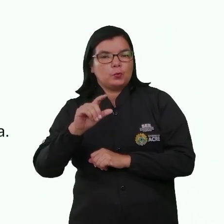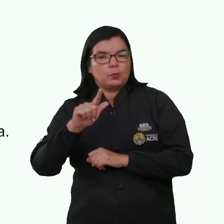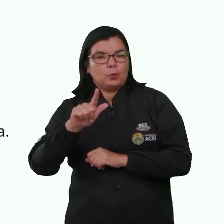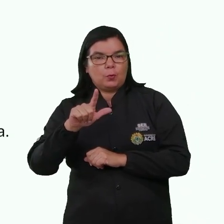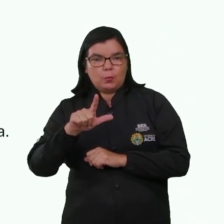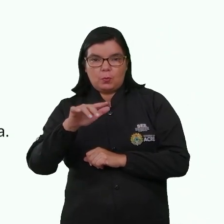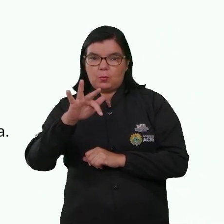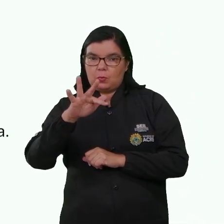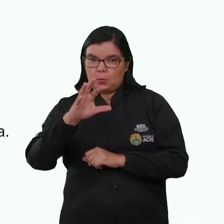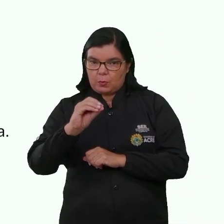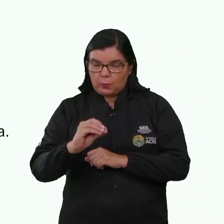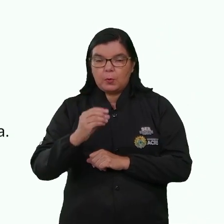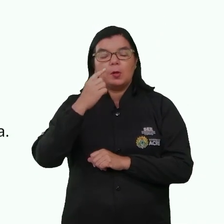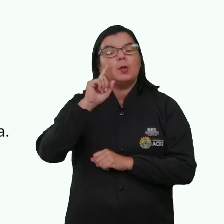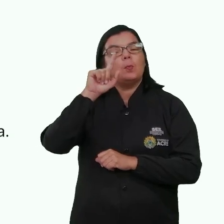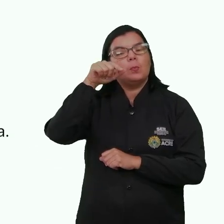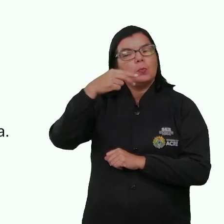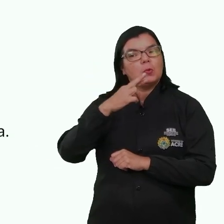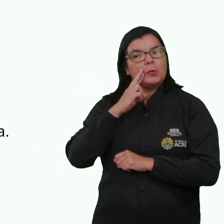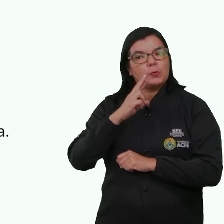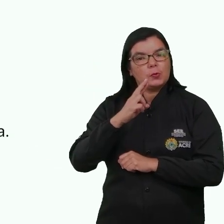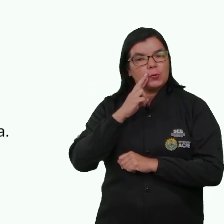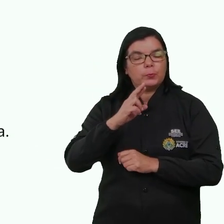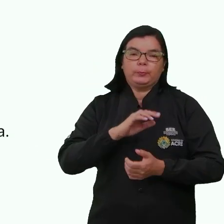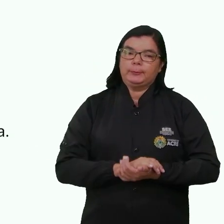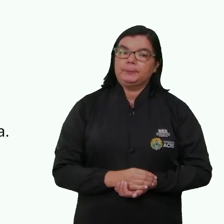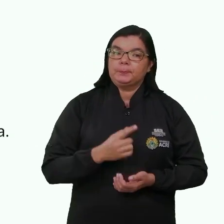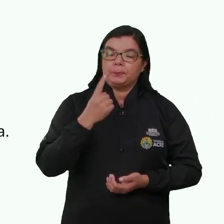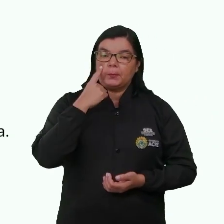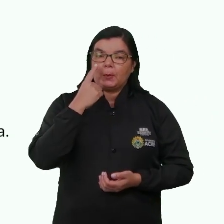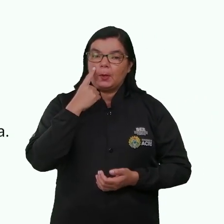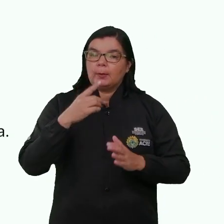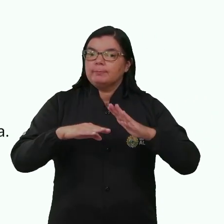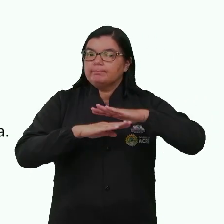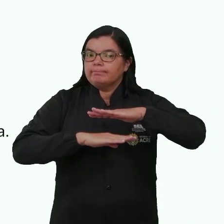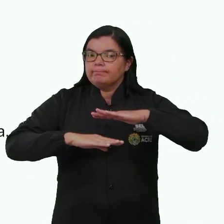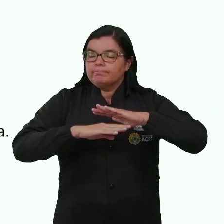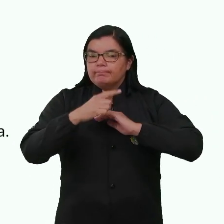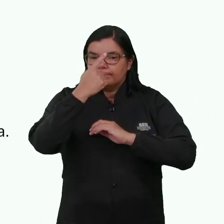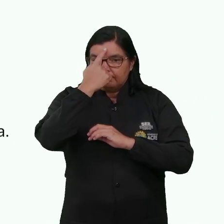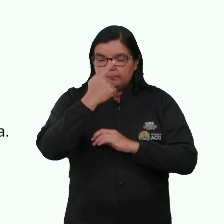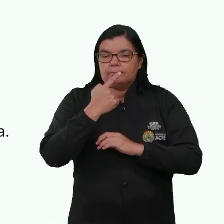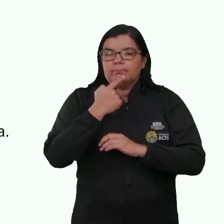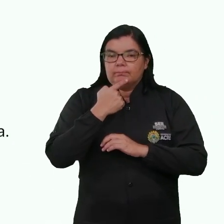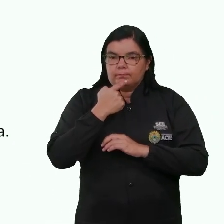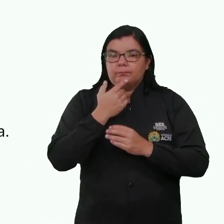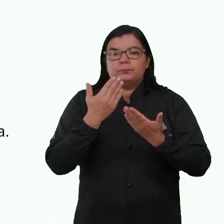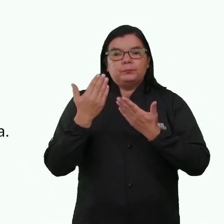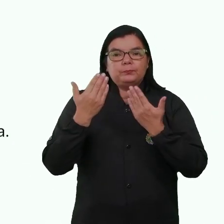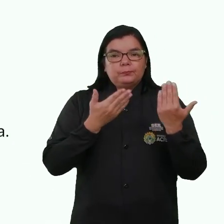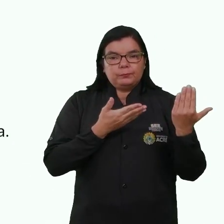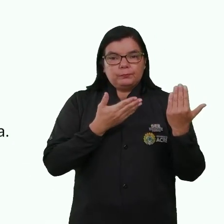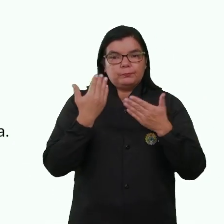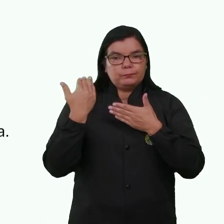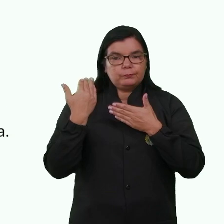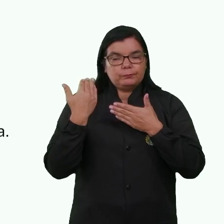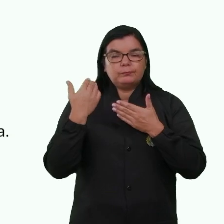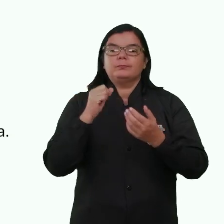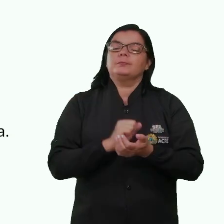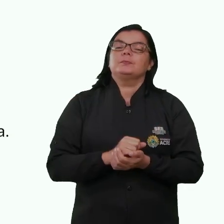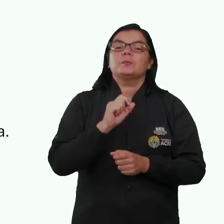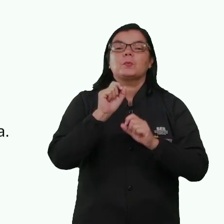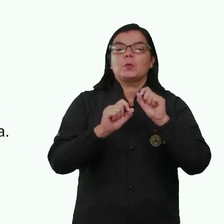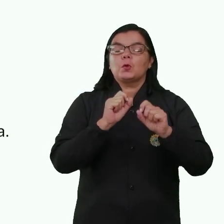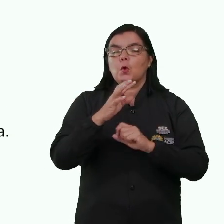geoglifo. Em seguida, responda a questão. Aqui embaixo nós temos a imagem de uma representação geométrica que seria